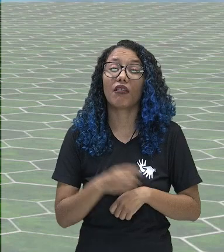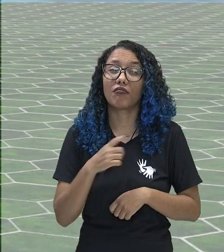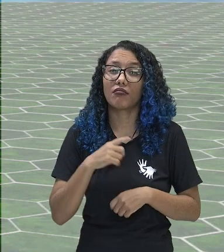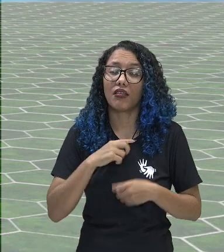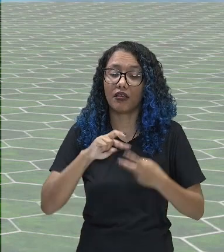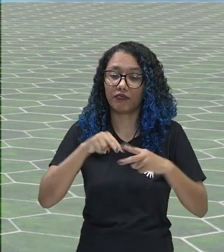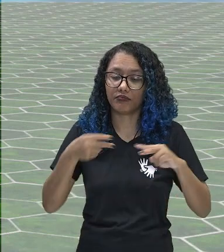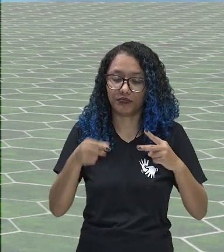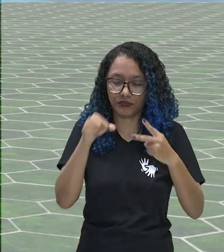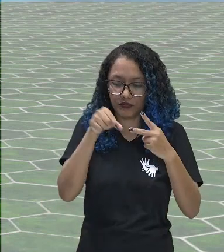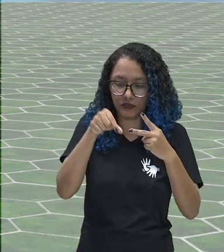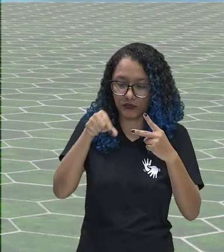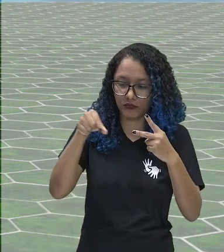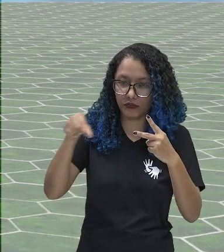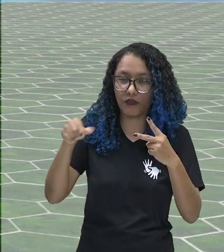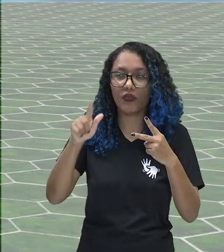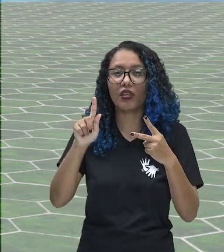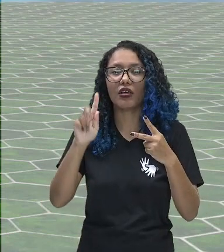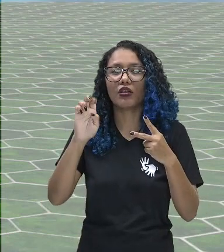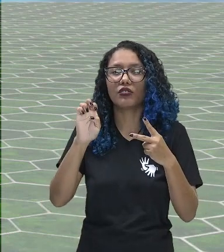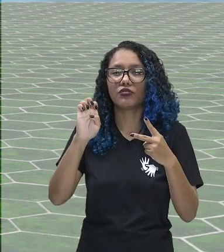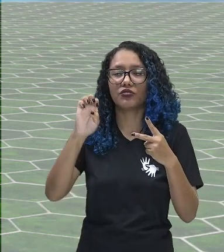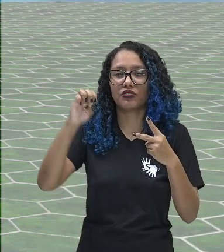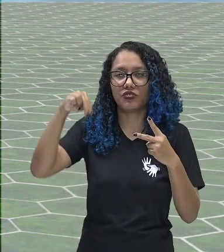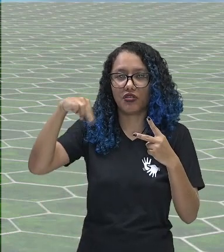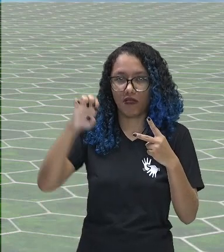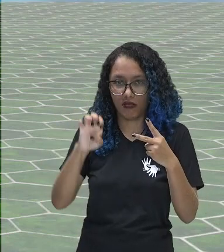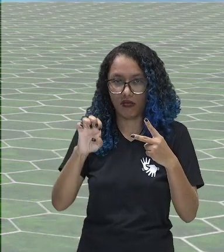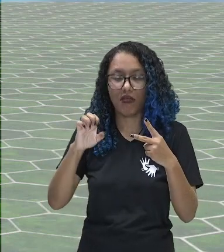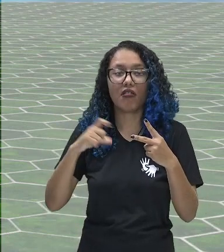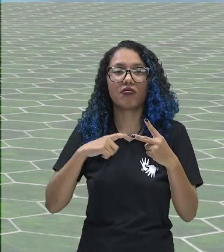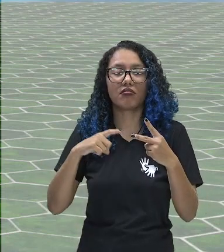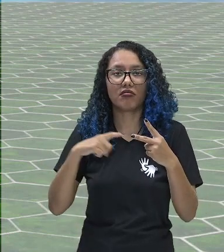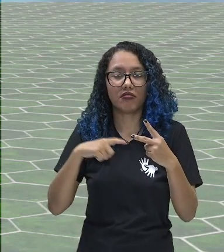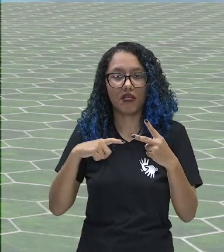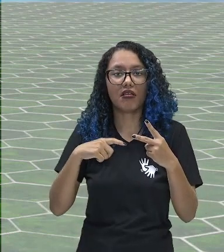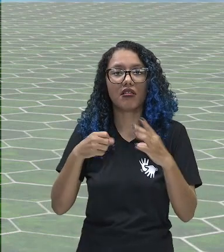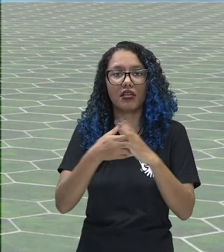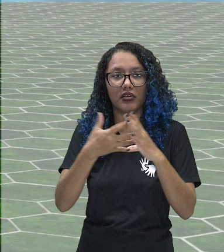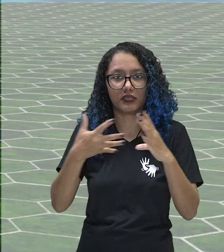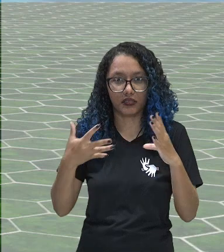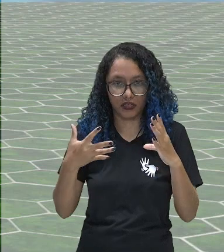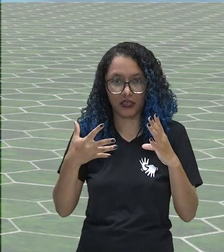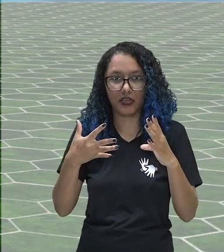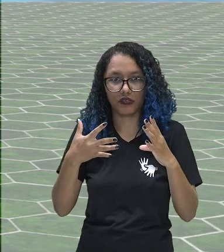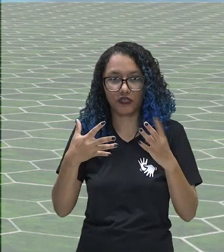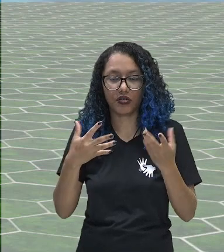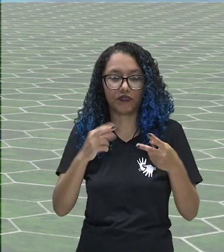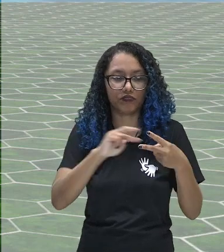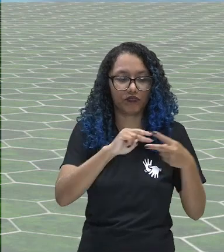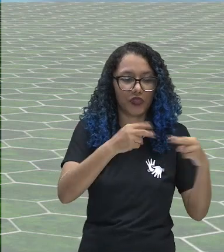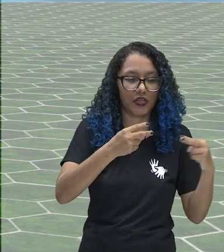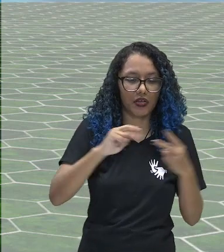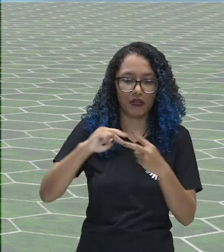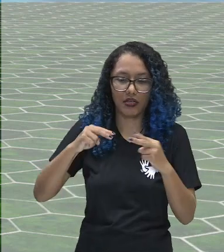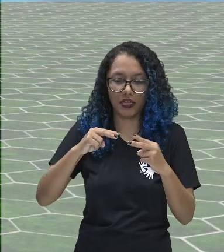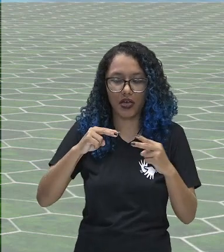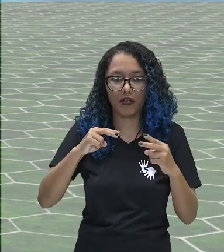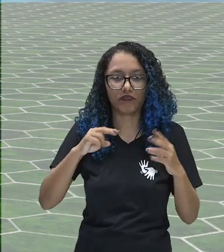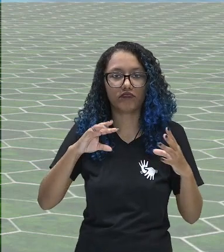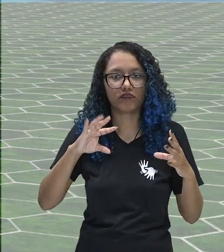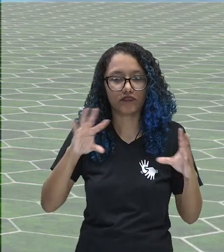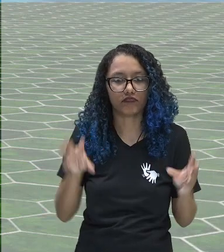que estes genes possuem as características que foram ali unidas no momento que o